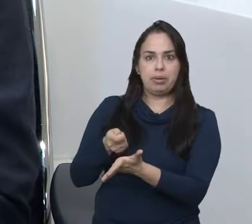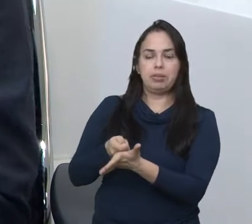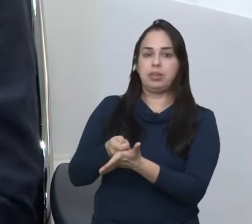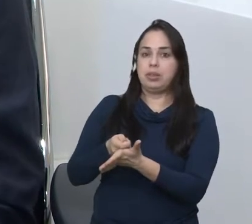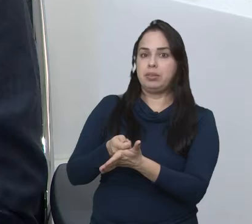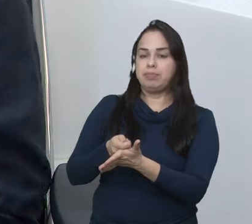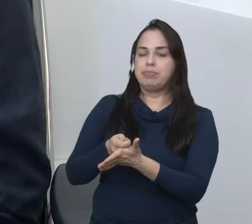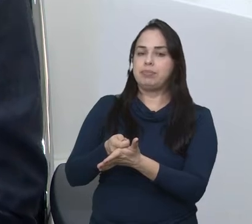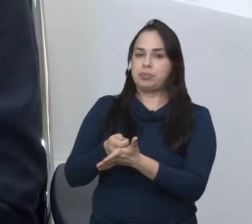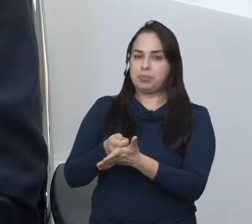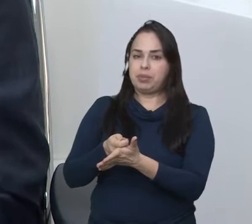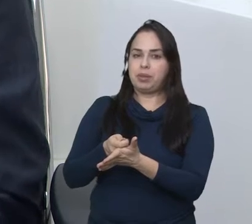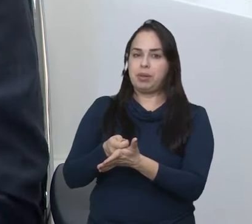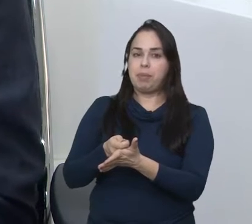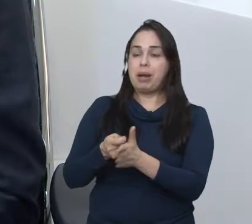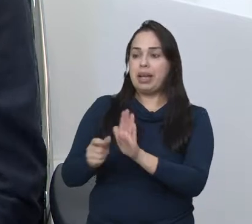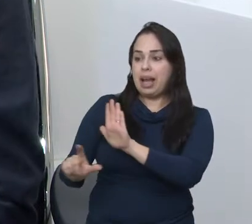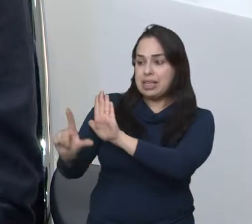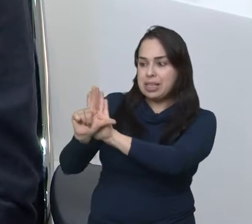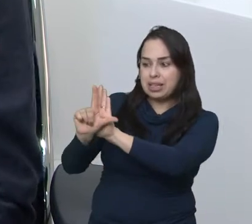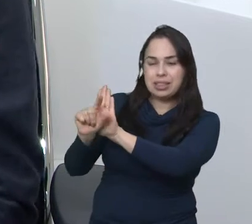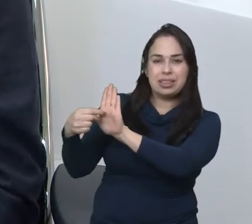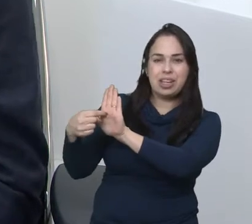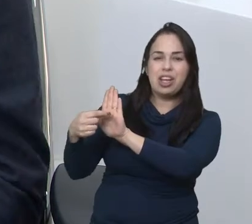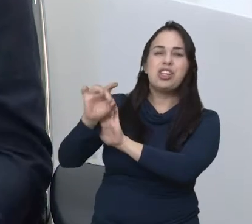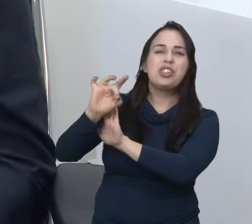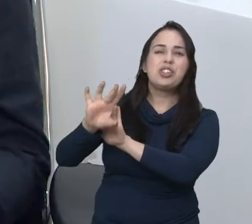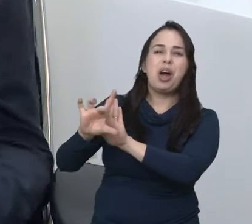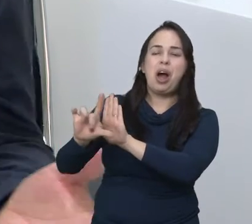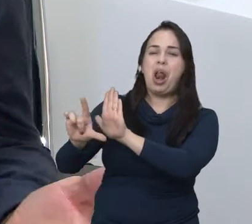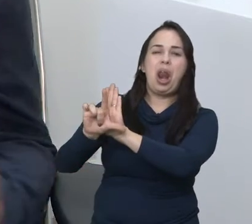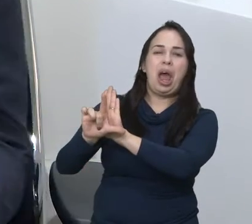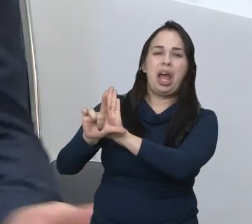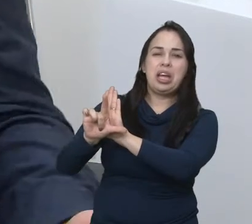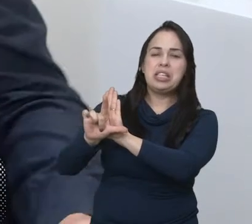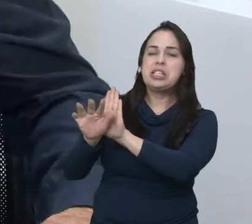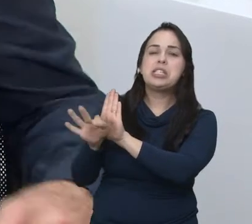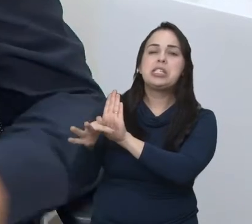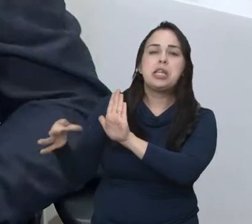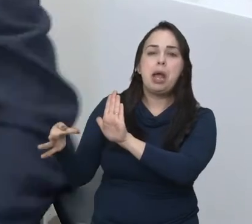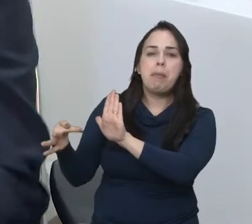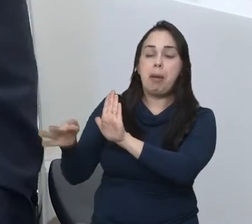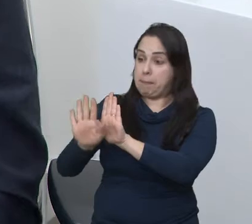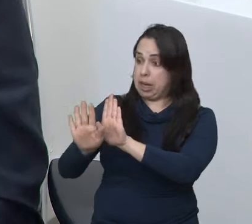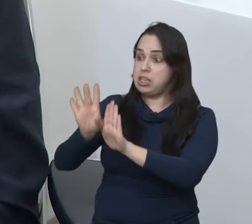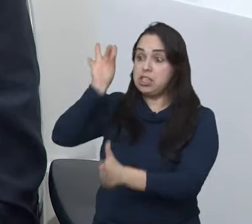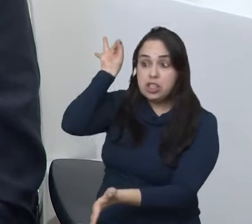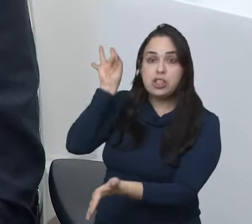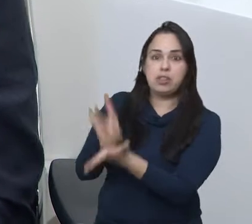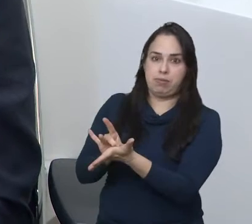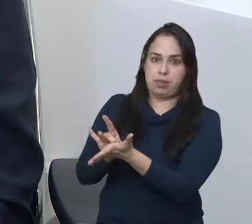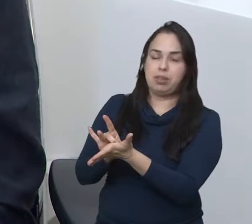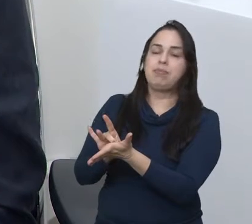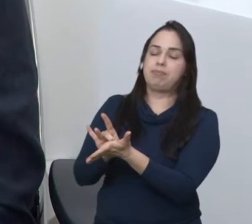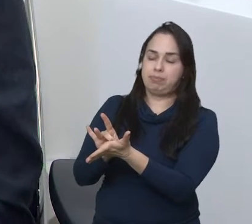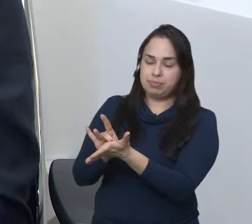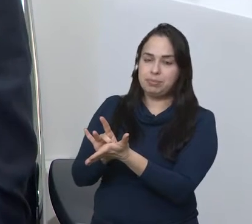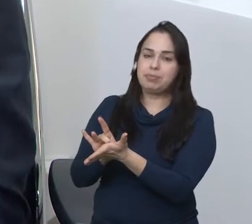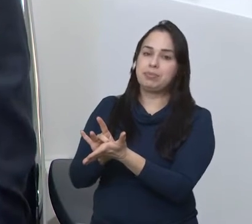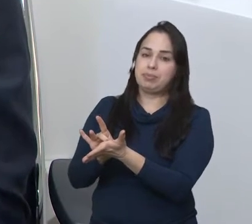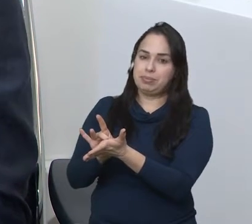necessidades, né, para melhorias na condição do dia a dia do PCD, do deficiente visual, do cadeirante, de toda